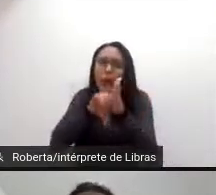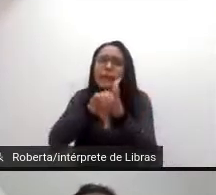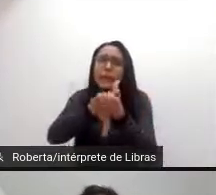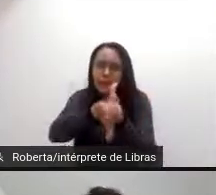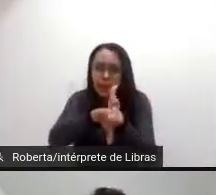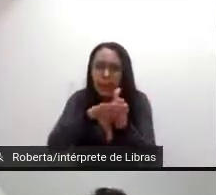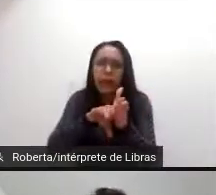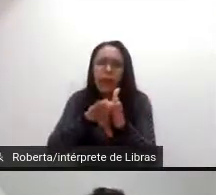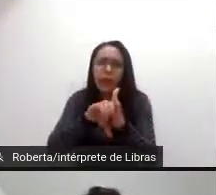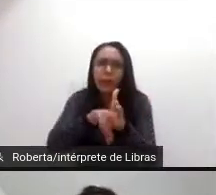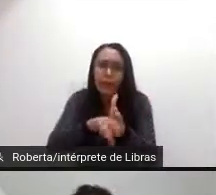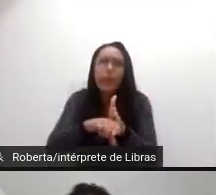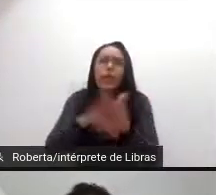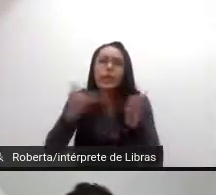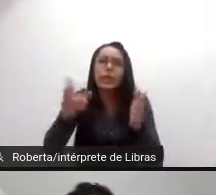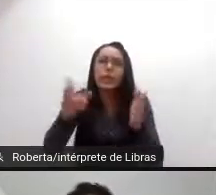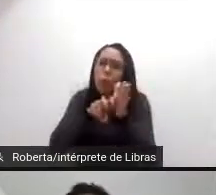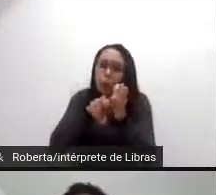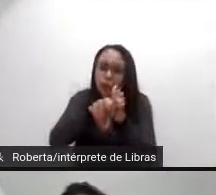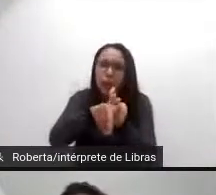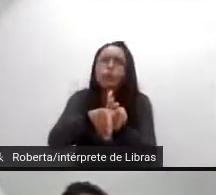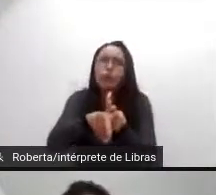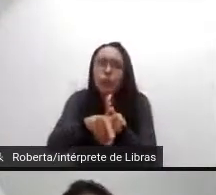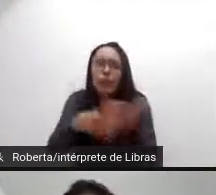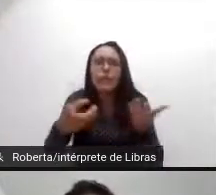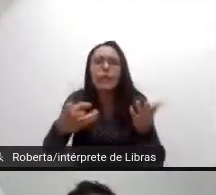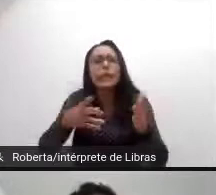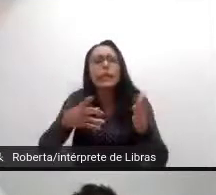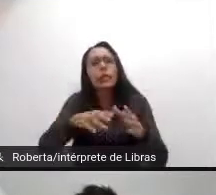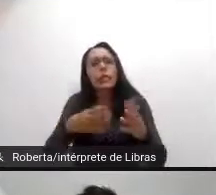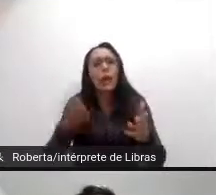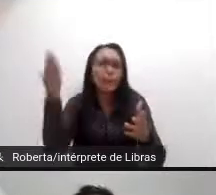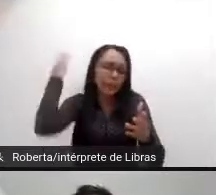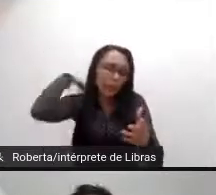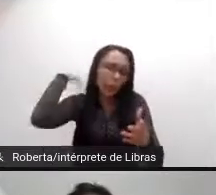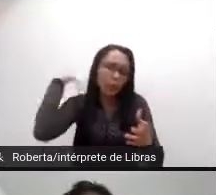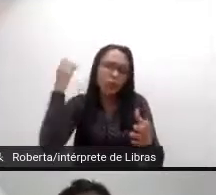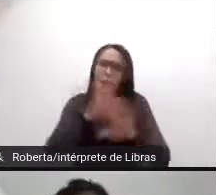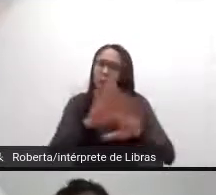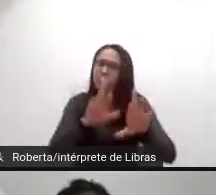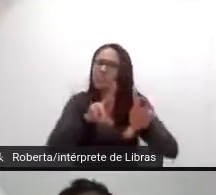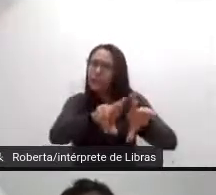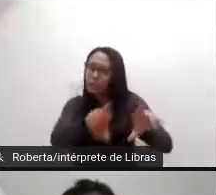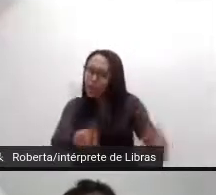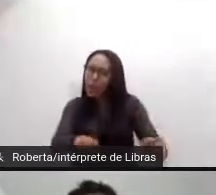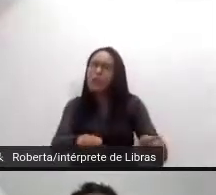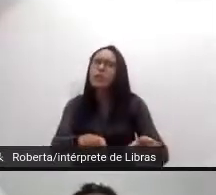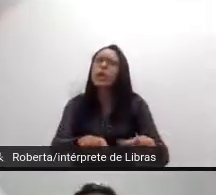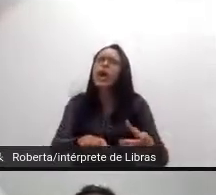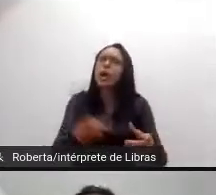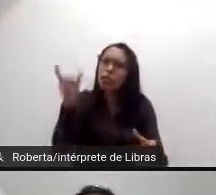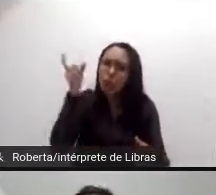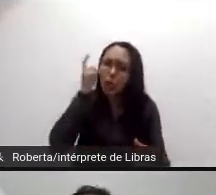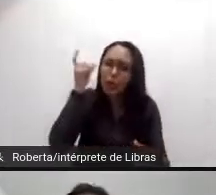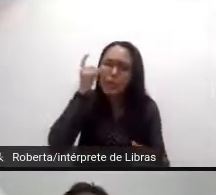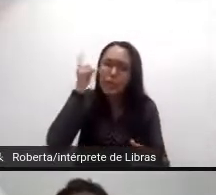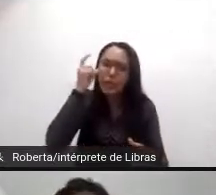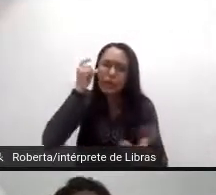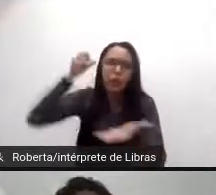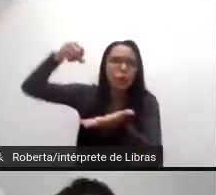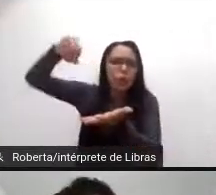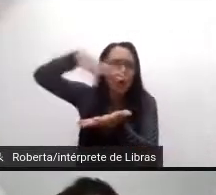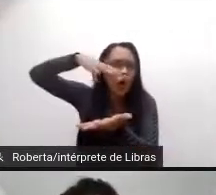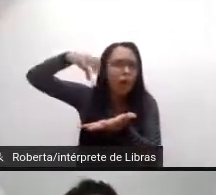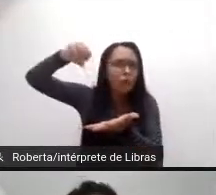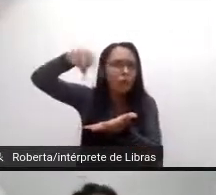pneumonia, os vírus que geralmente causam essa pneumonia, não devem ser eles, porque a gente observa aqui no raio-x que o pulmão tem umas